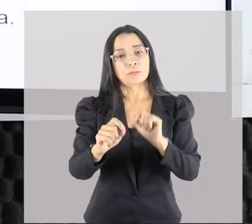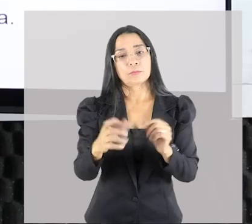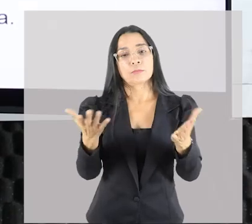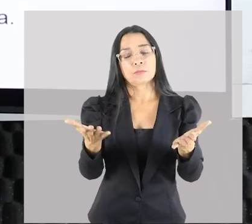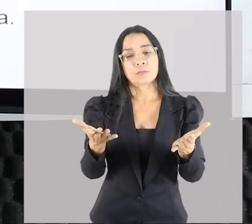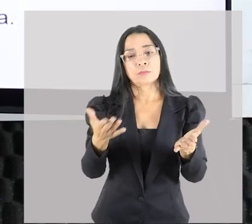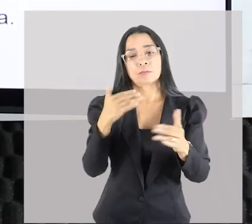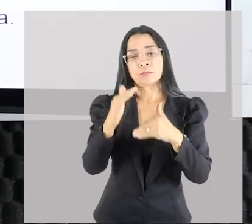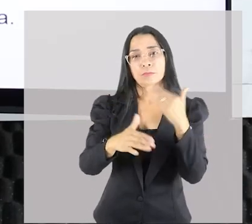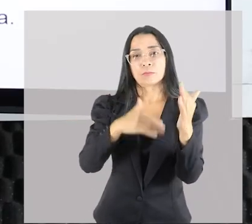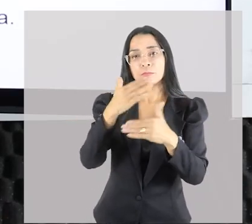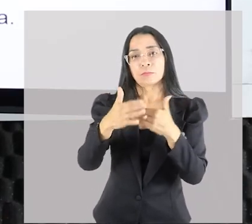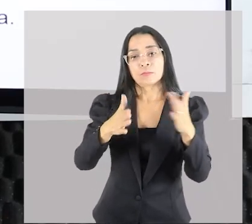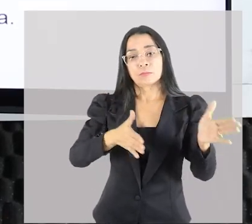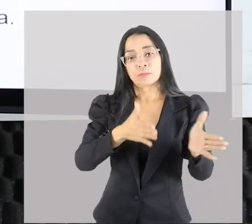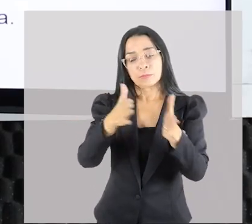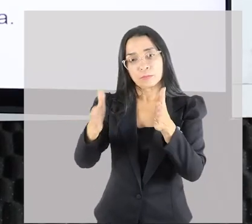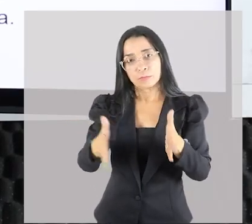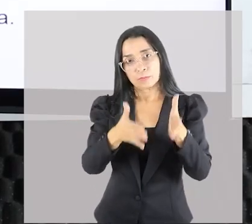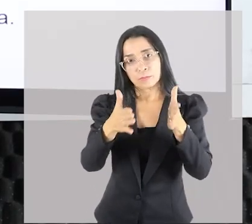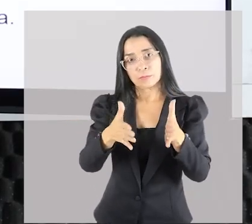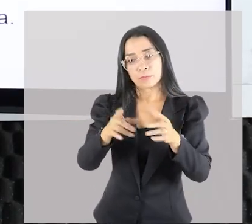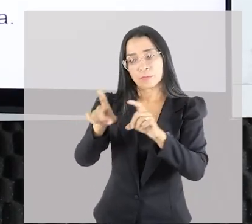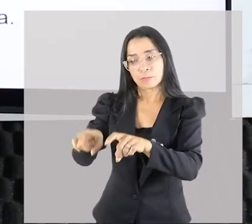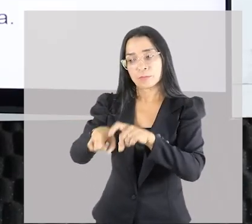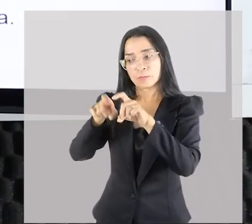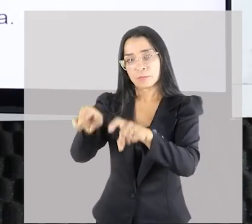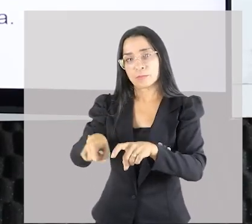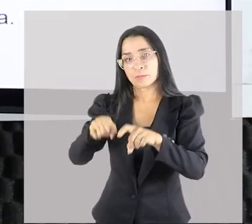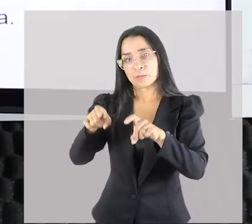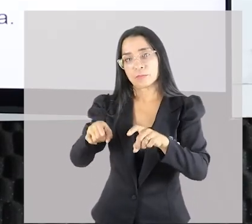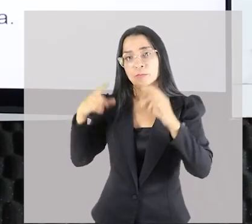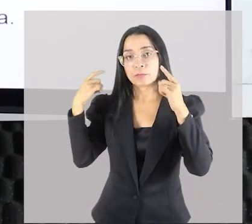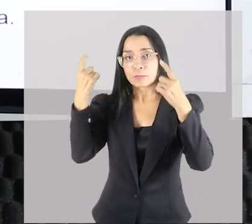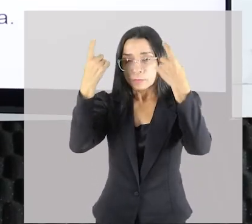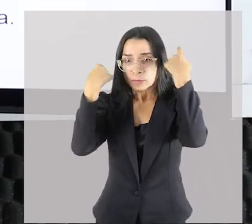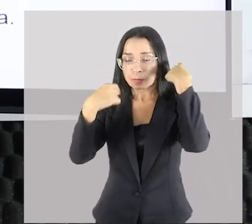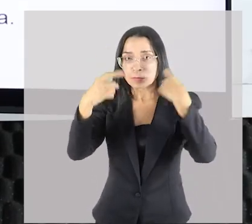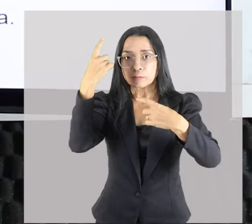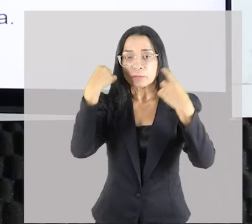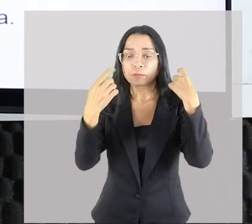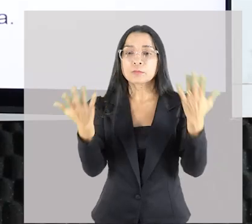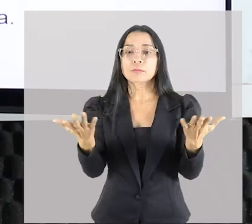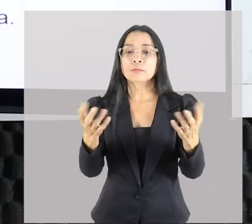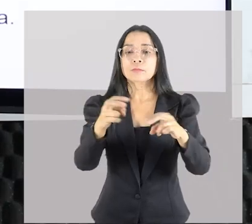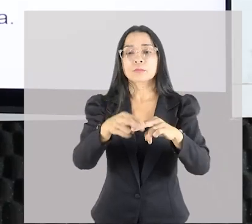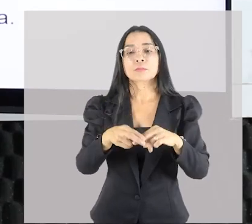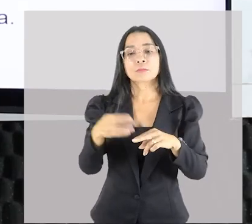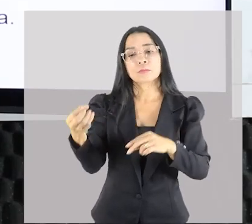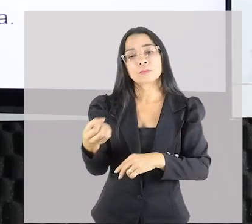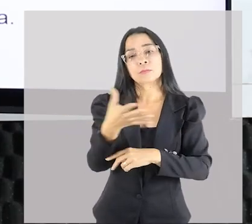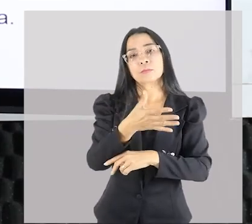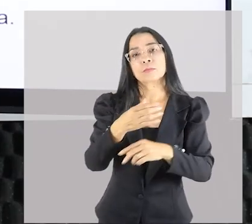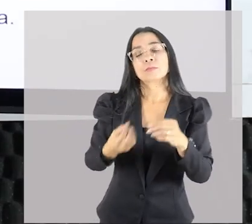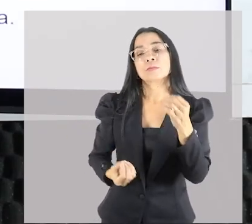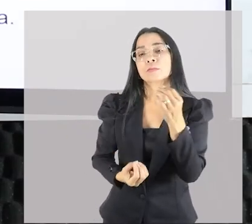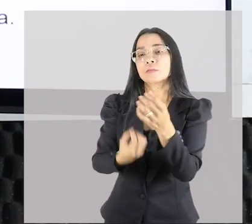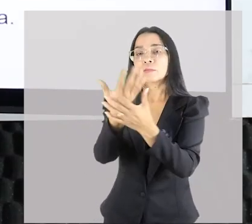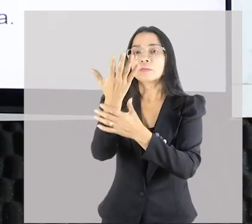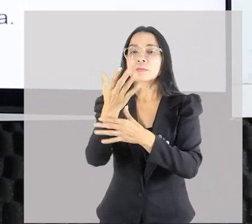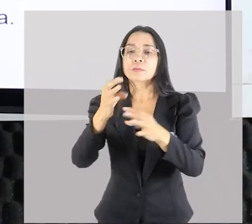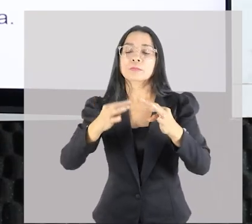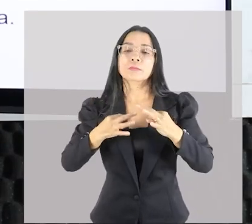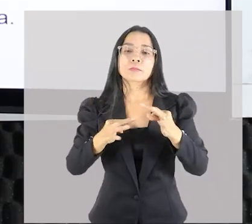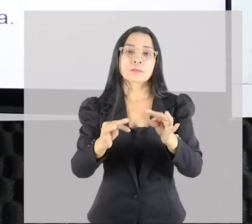tecnológicas do processo produtivo, agrícola ou pastoril. E por isso que essas novas invenções, desde